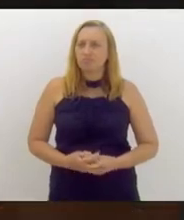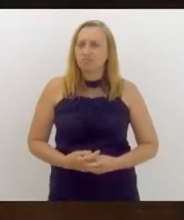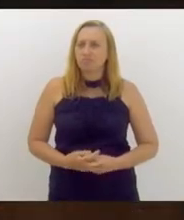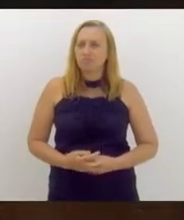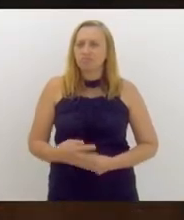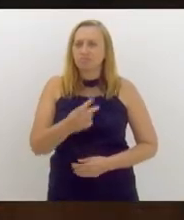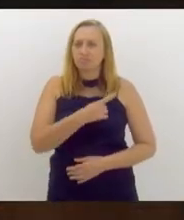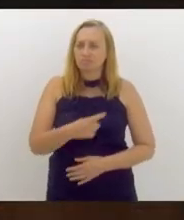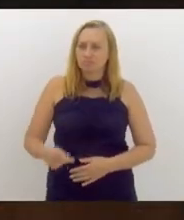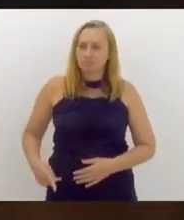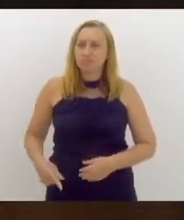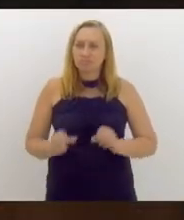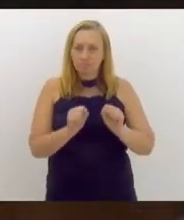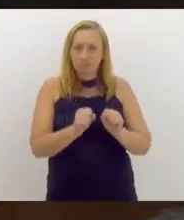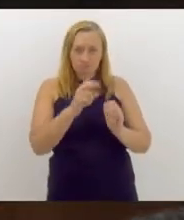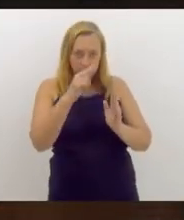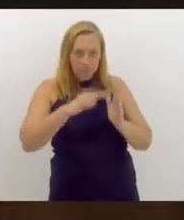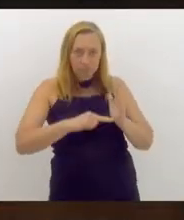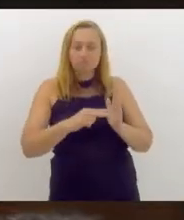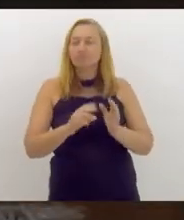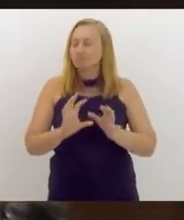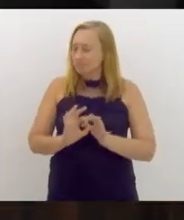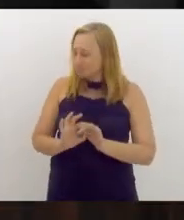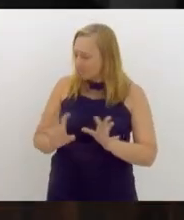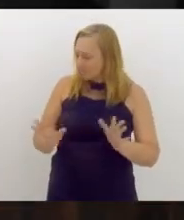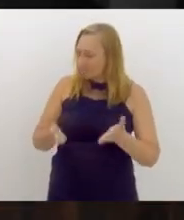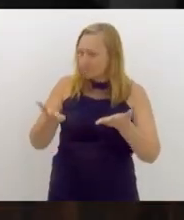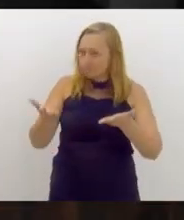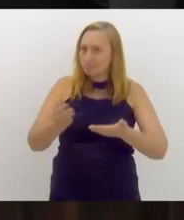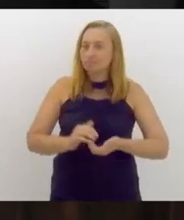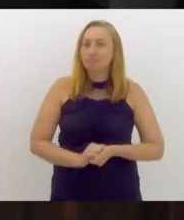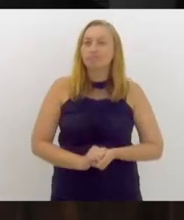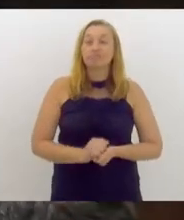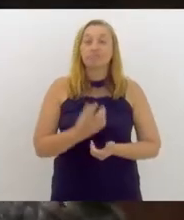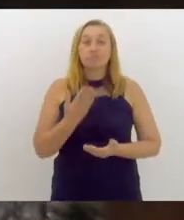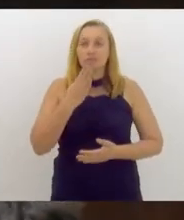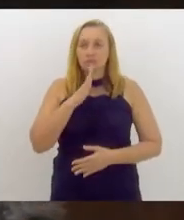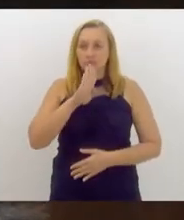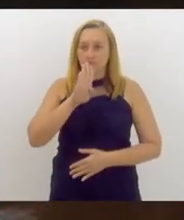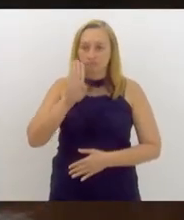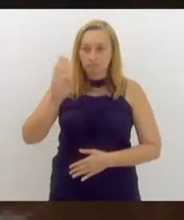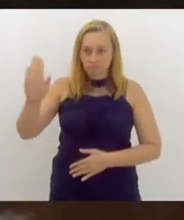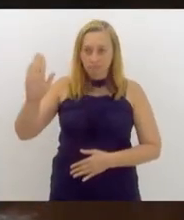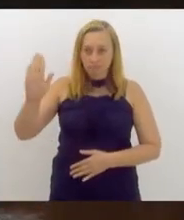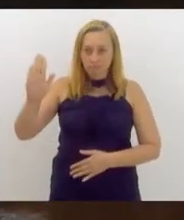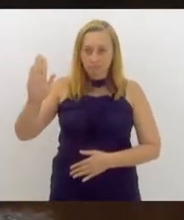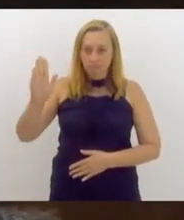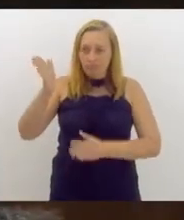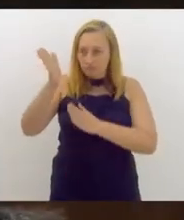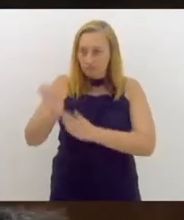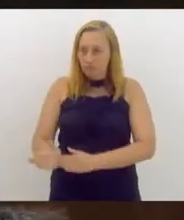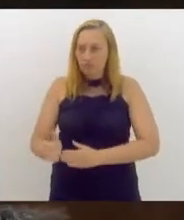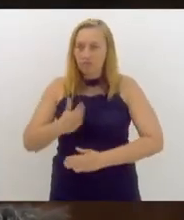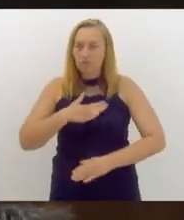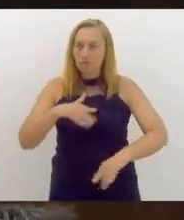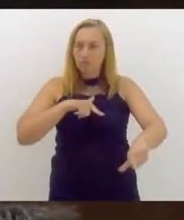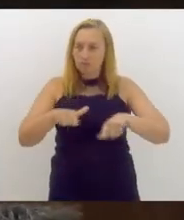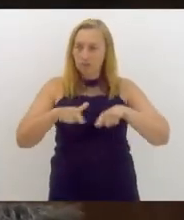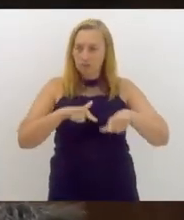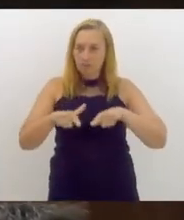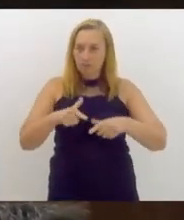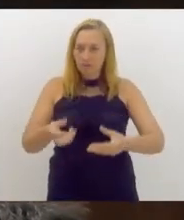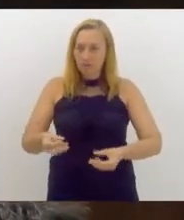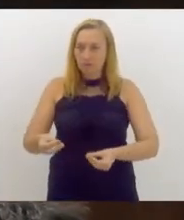Presidente, eu posso ler? À vontade, a palavra é sua. Prometo desempenhar fielmente o mandato que me